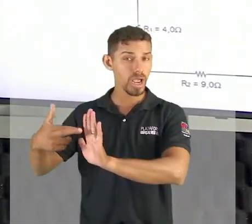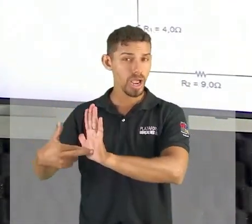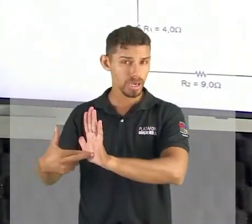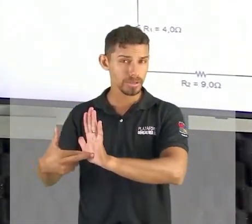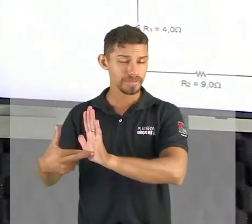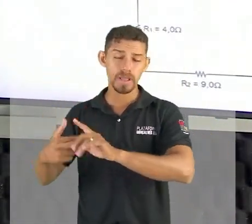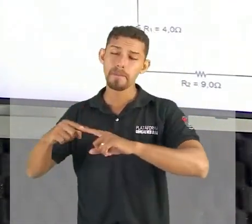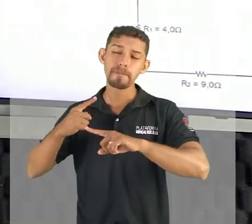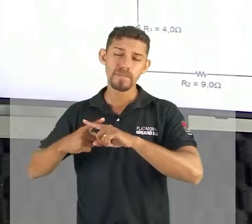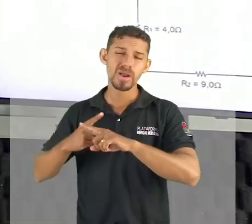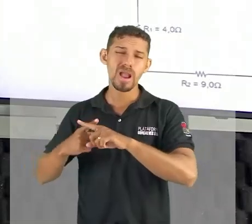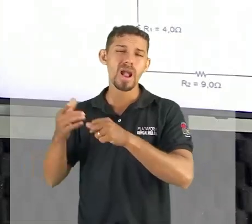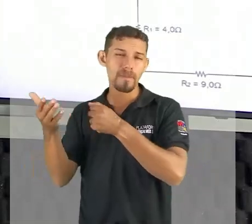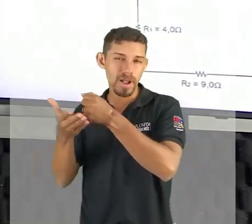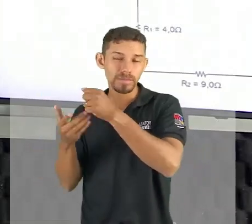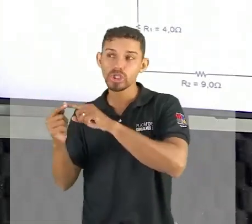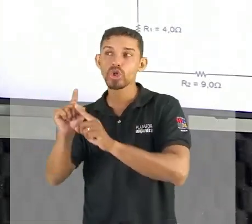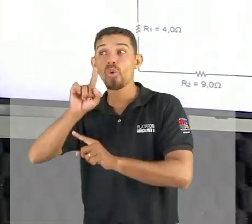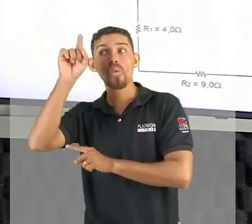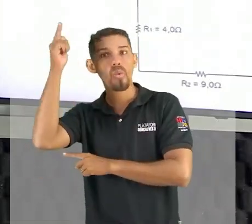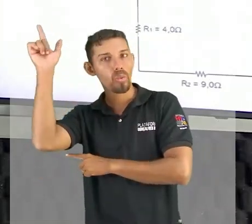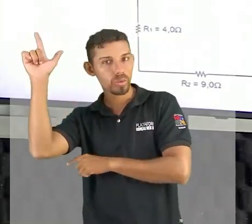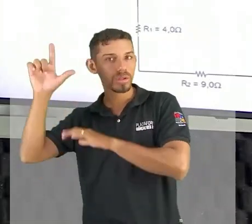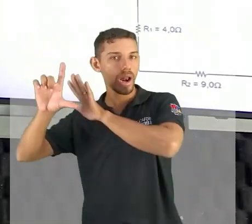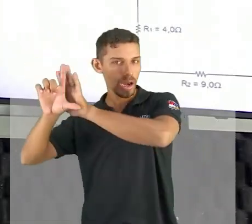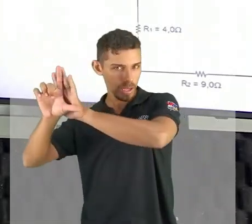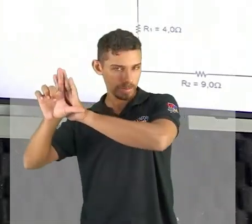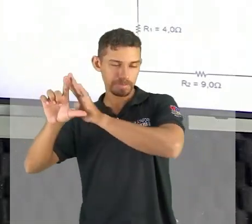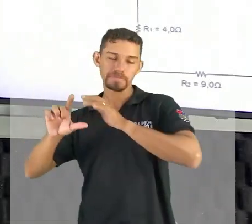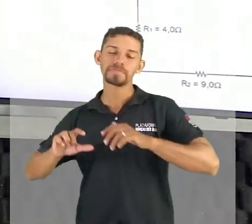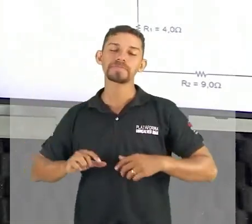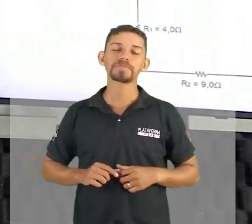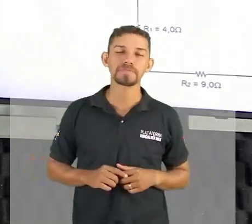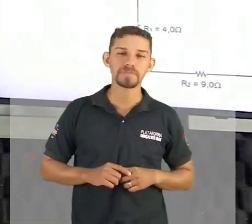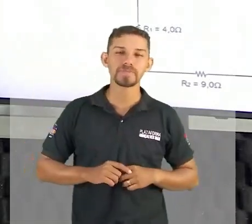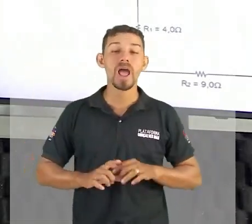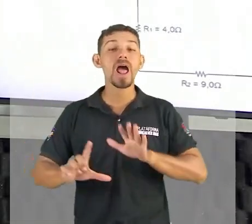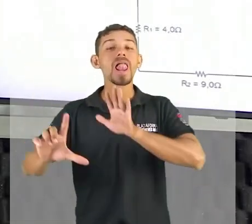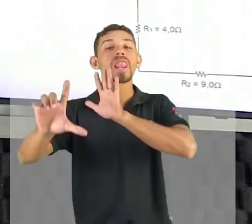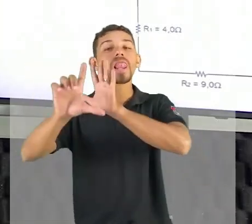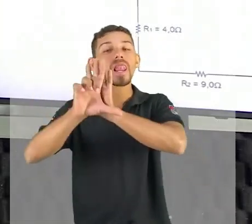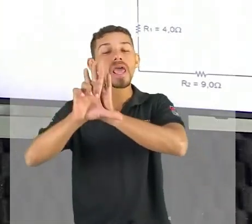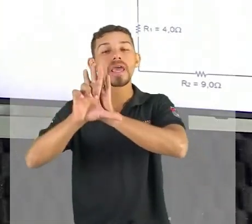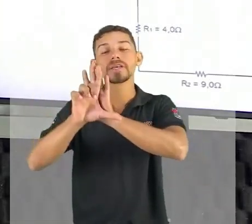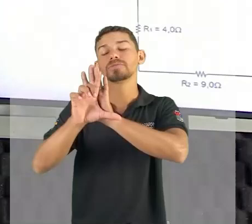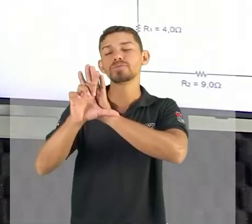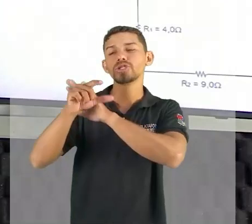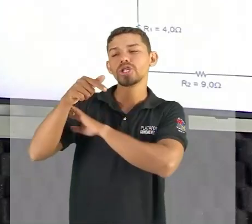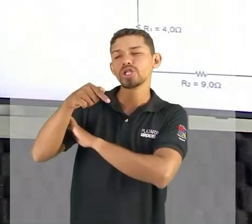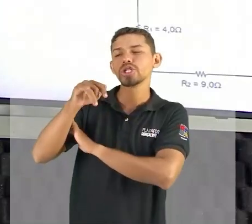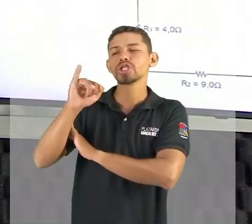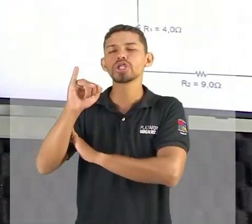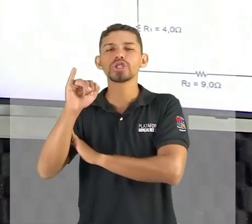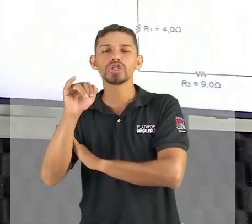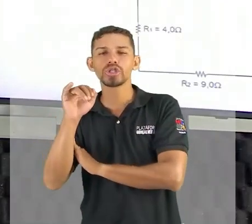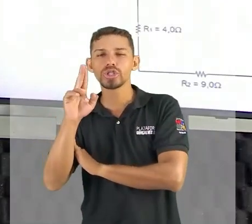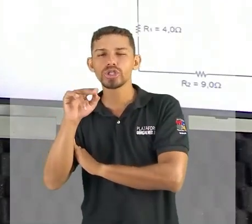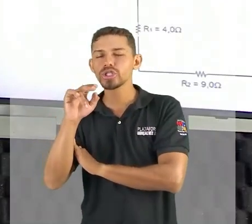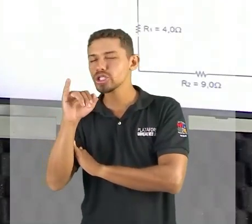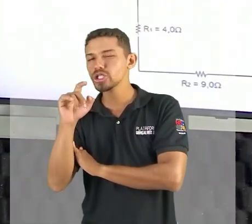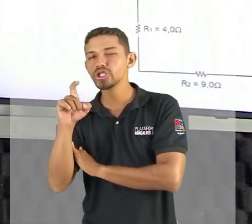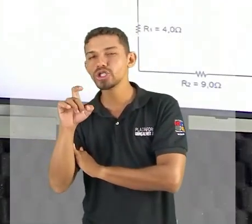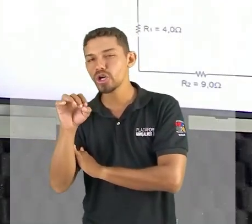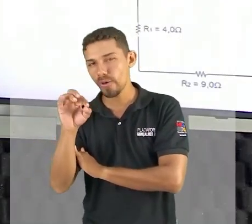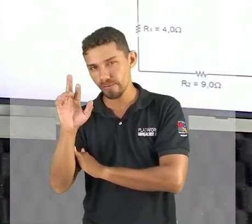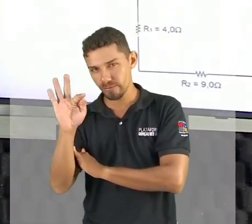regra porque é baseada em outra lei que diz assim ó lei de Kof percorrendo